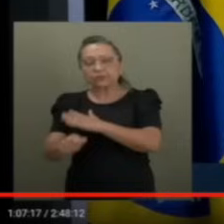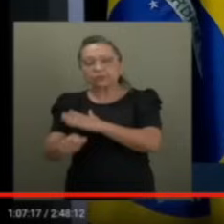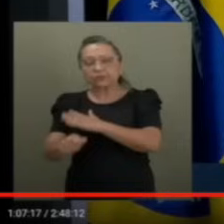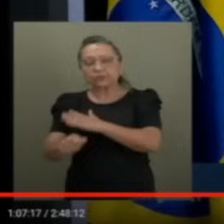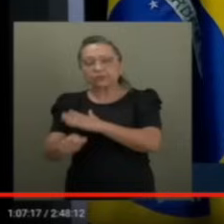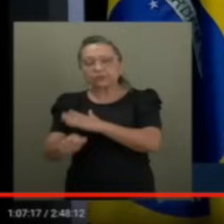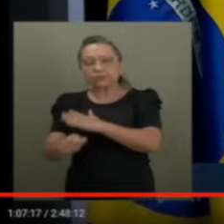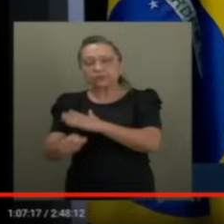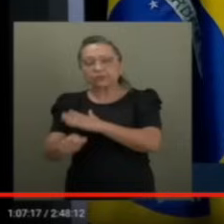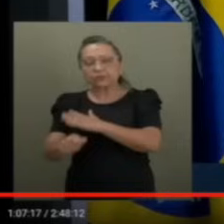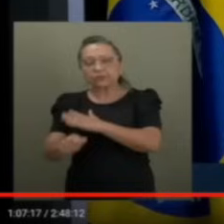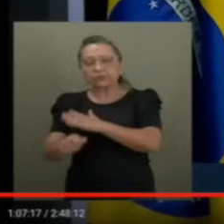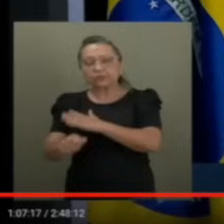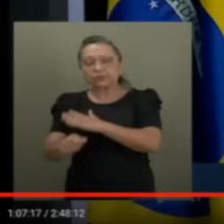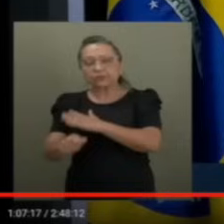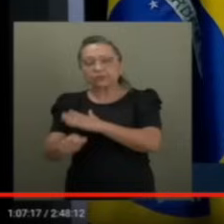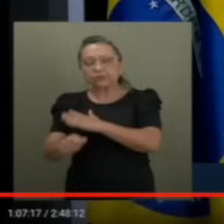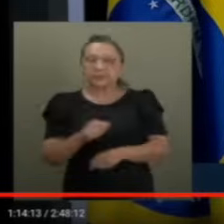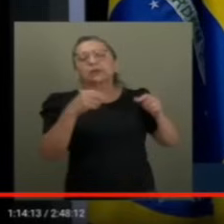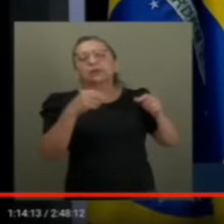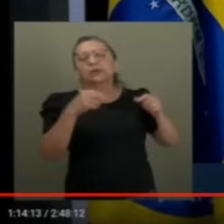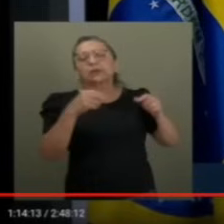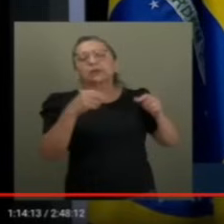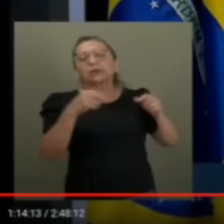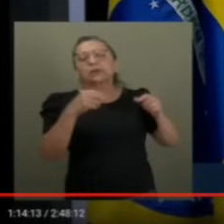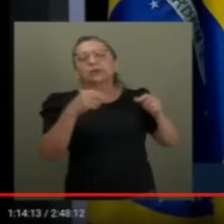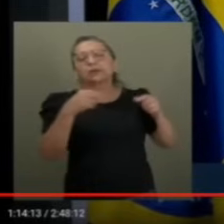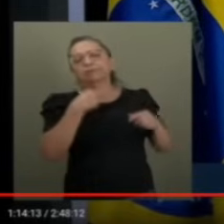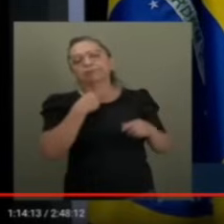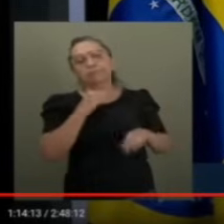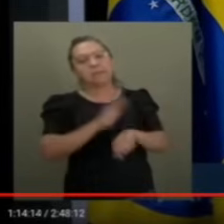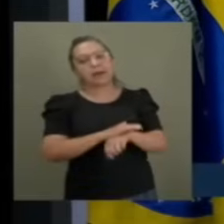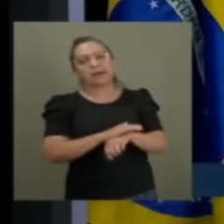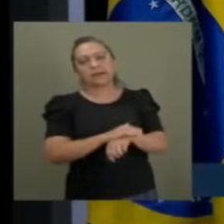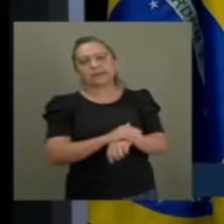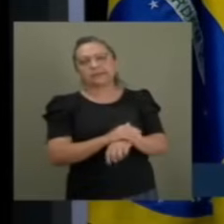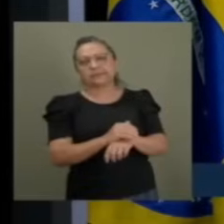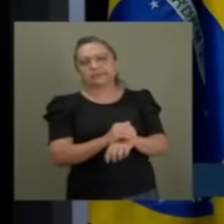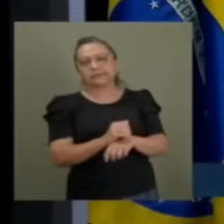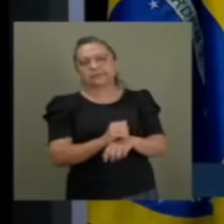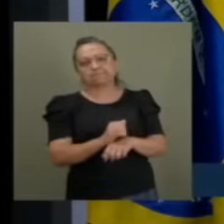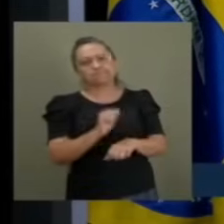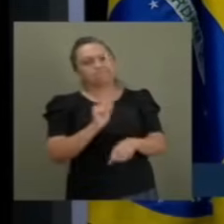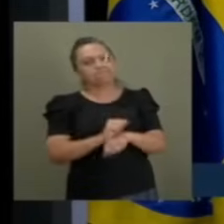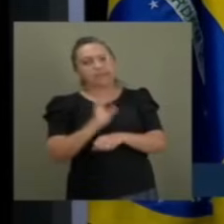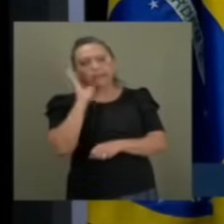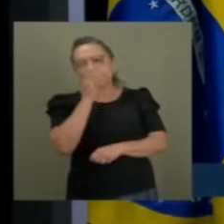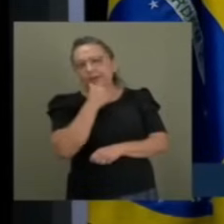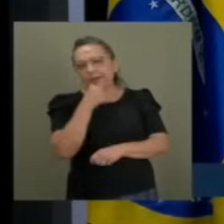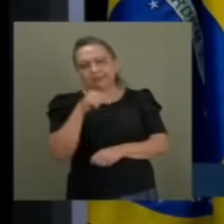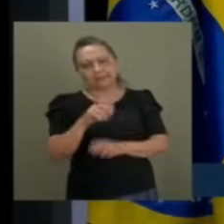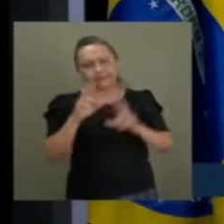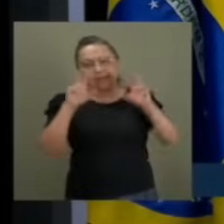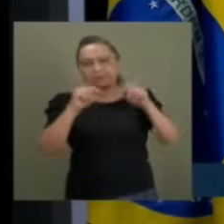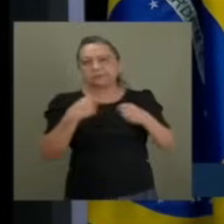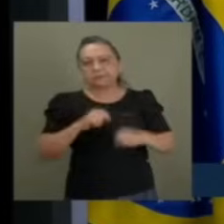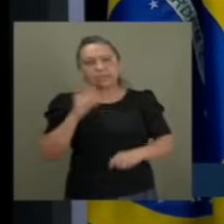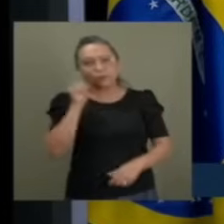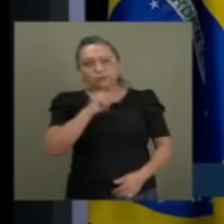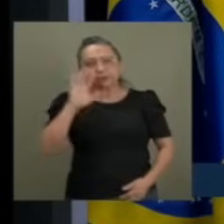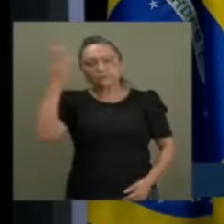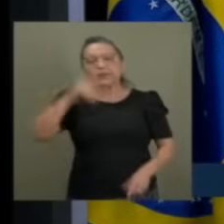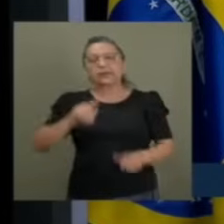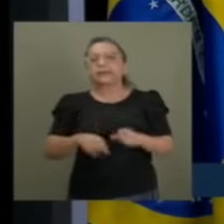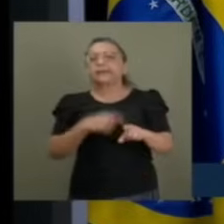jogos eletrônicos esse que a gente tem tanto apreço né vamos ver dar ao Luxo de demorar a resolvê-lo e